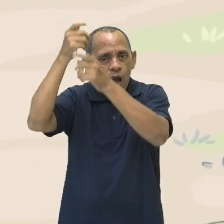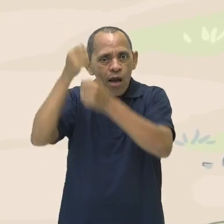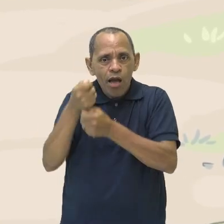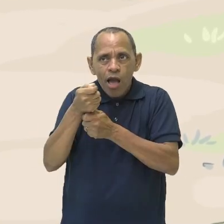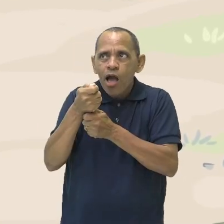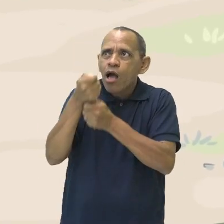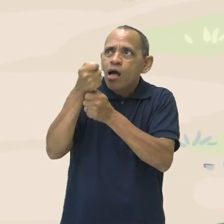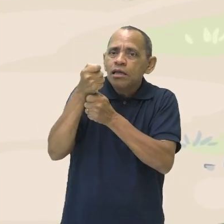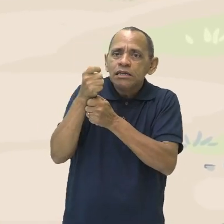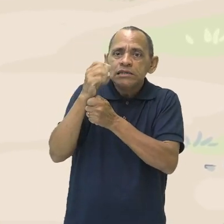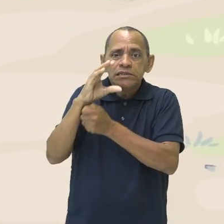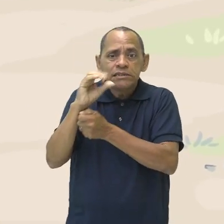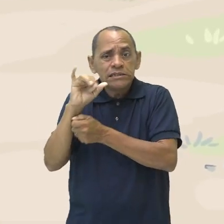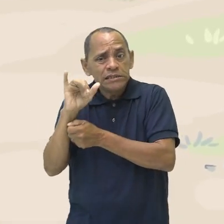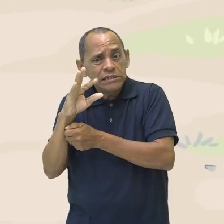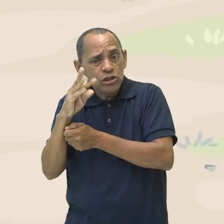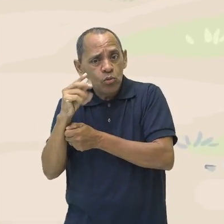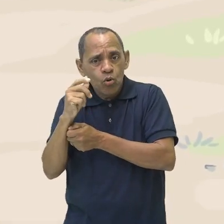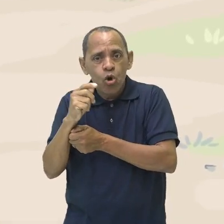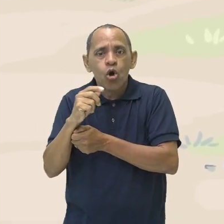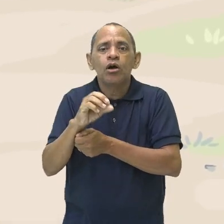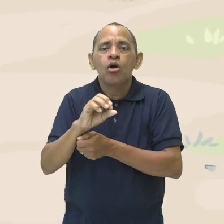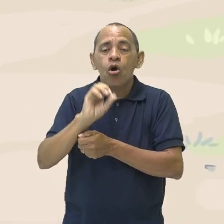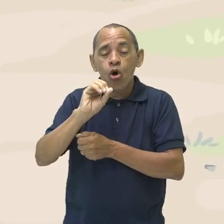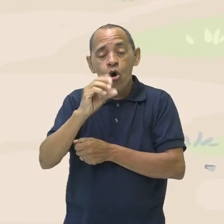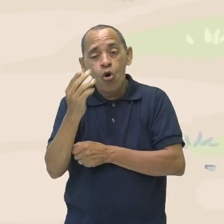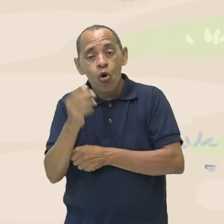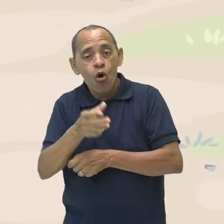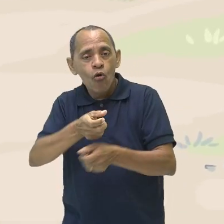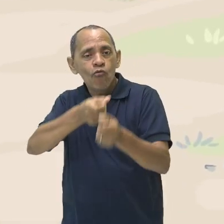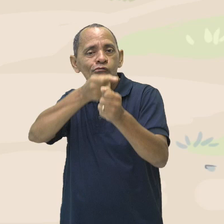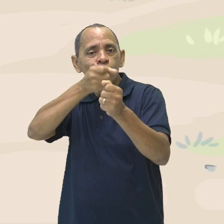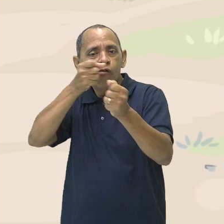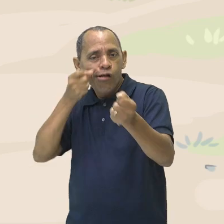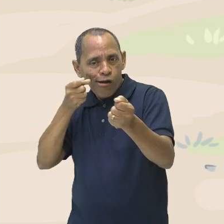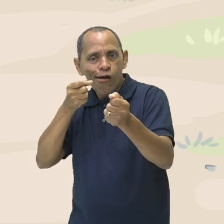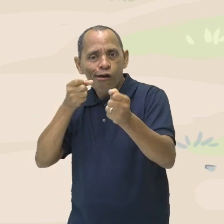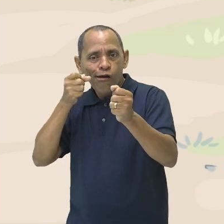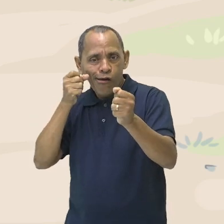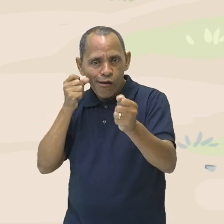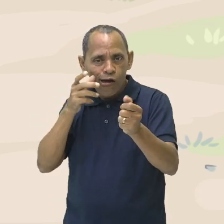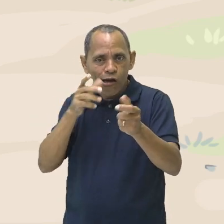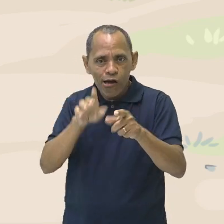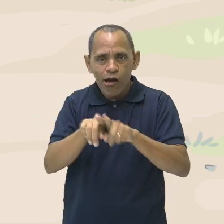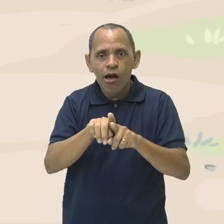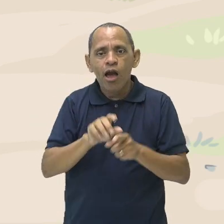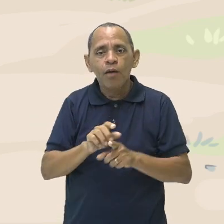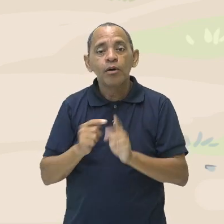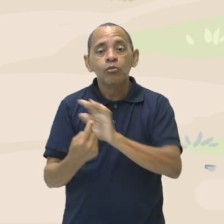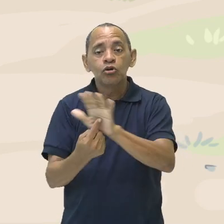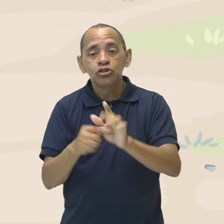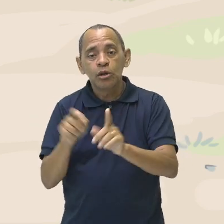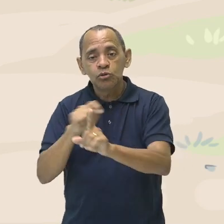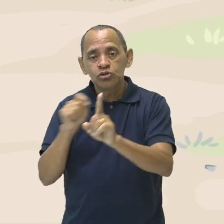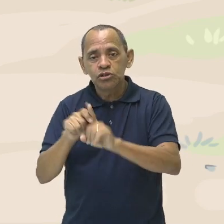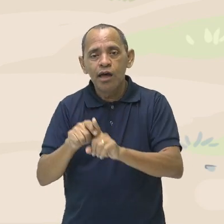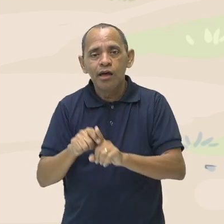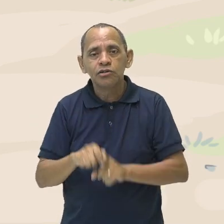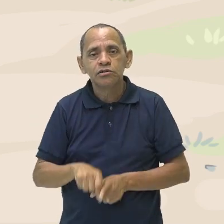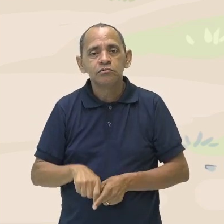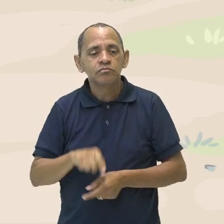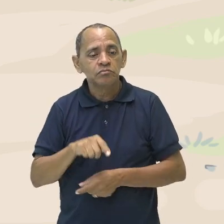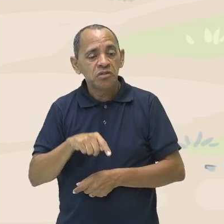alguma flecha para mostrar para a sociedade. Chamou e disse: essa aqui é minha piscina,